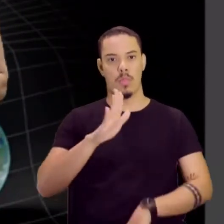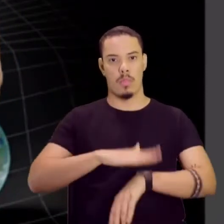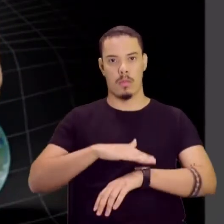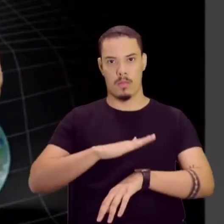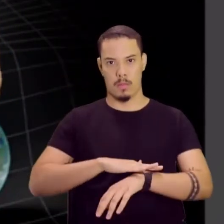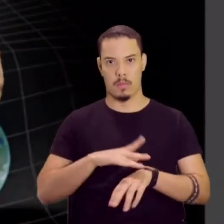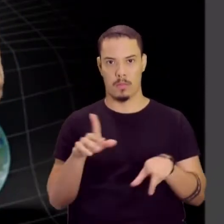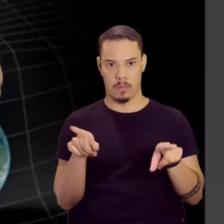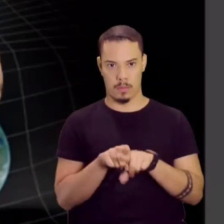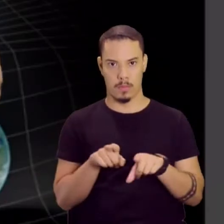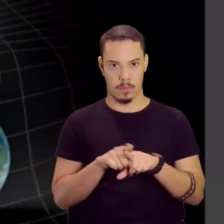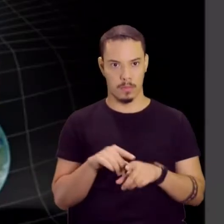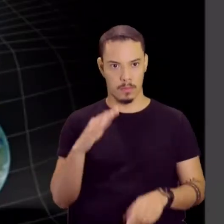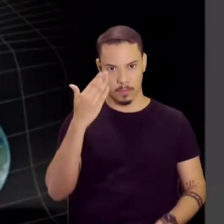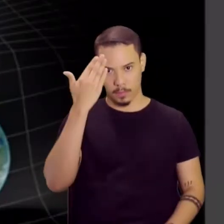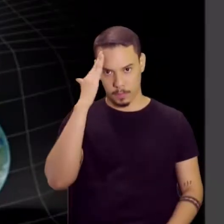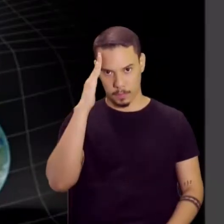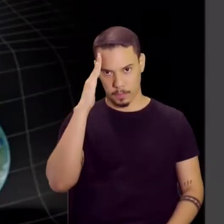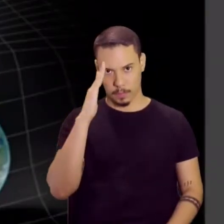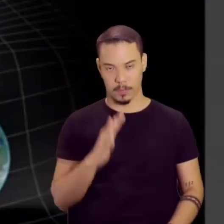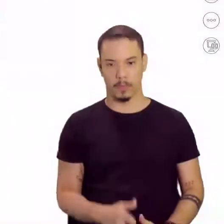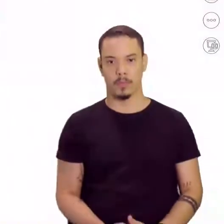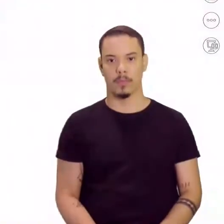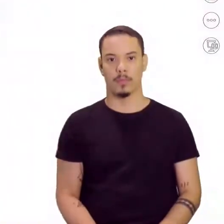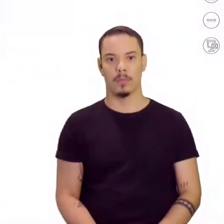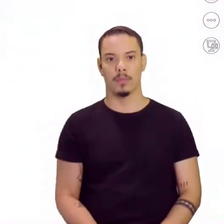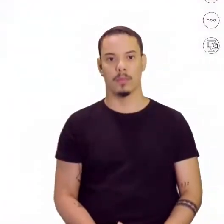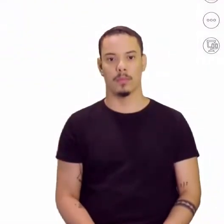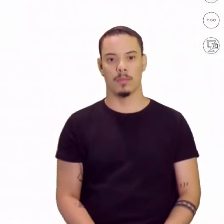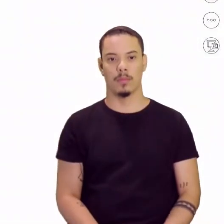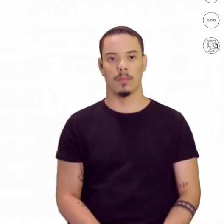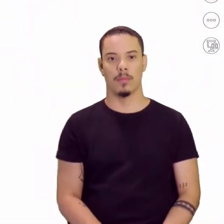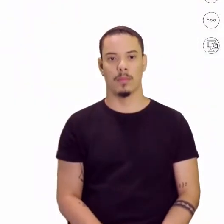aceleração. Entendido? Vamos continuar?